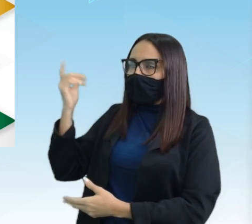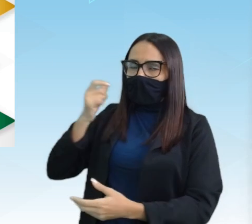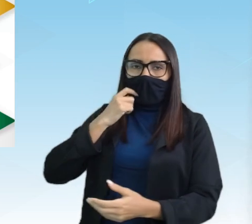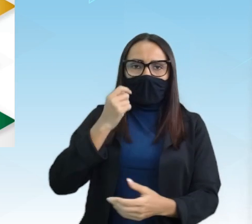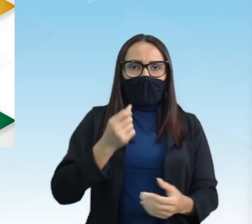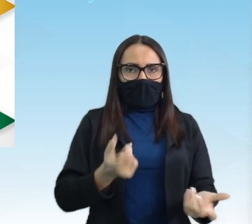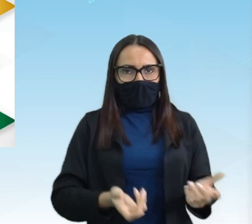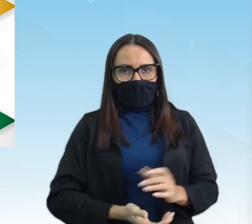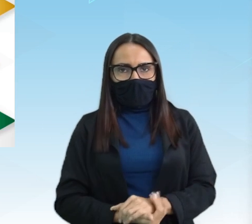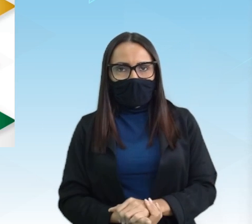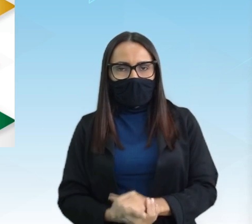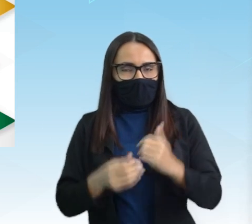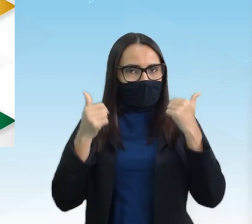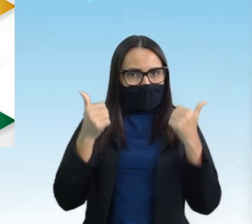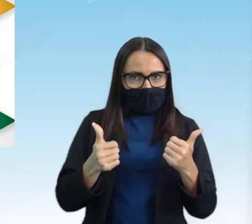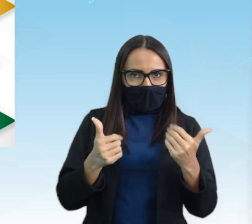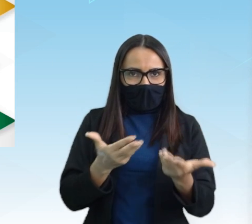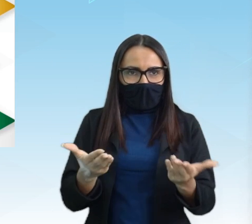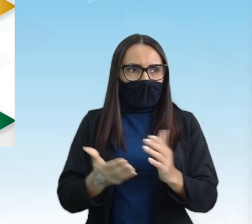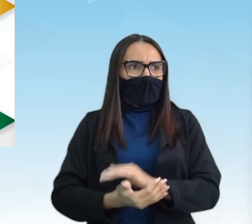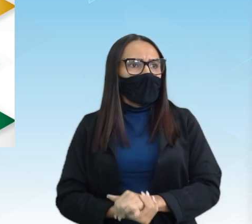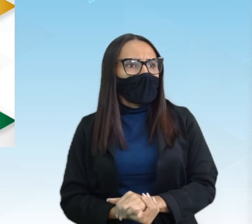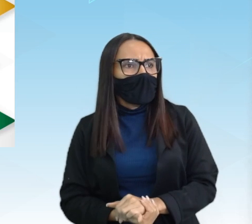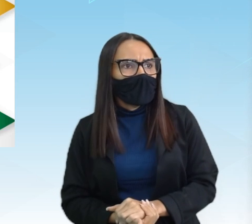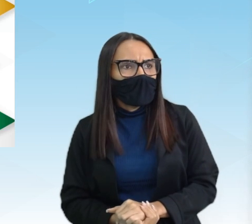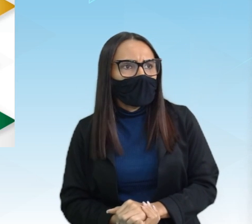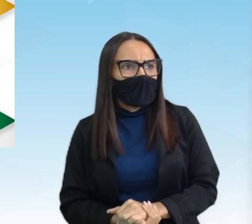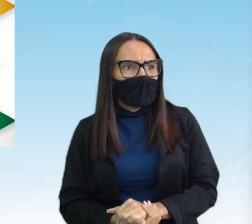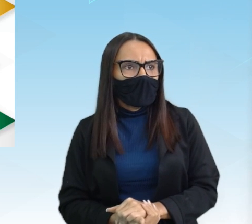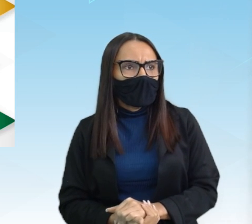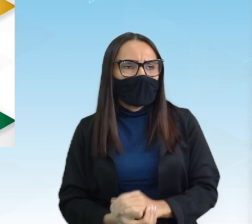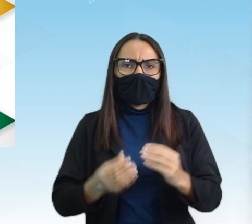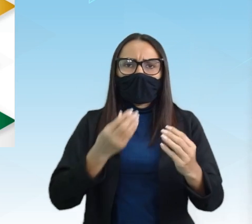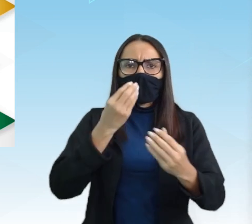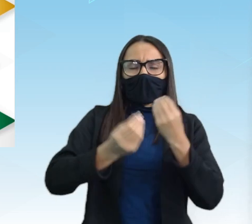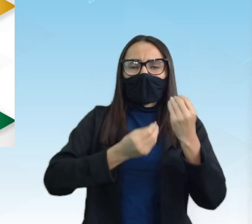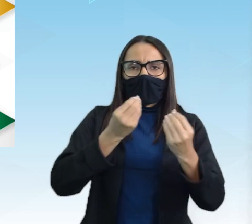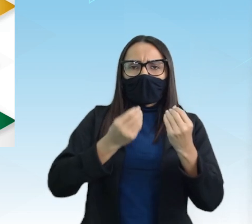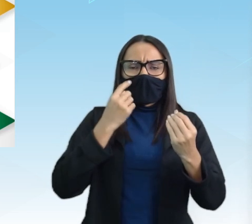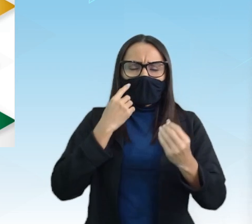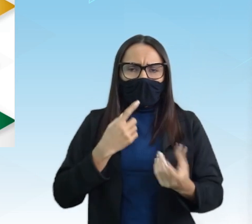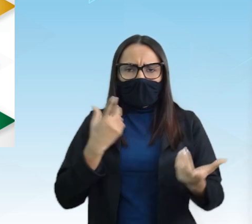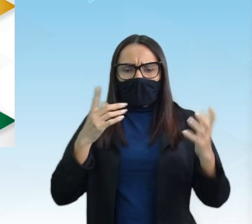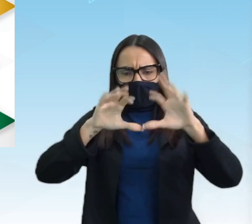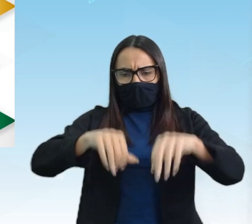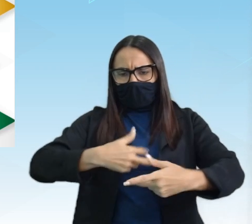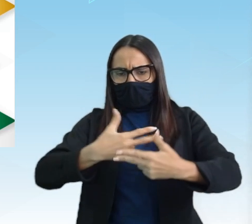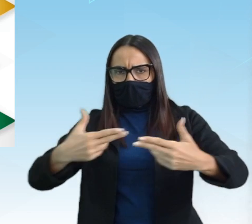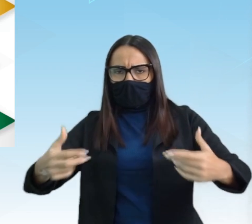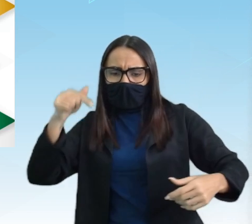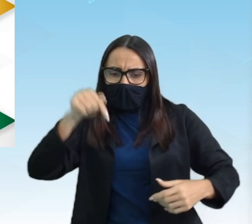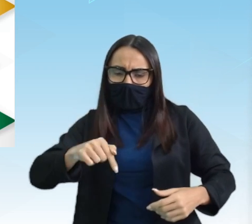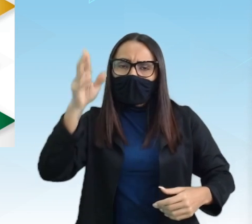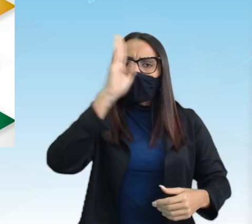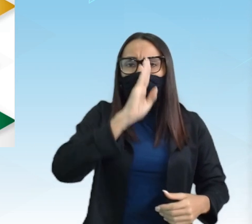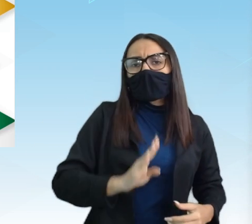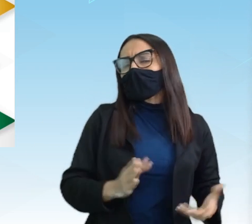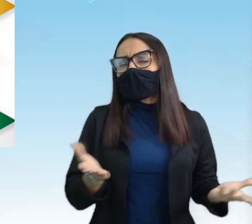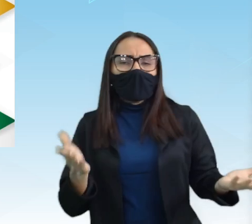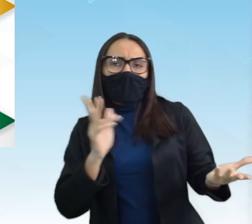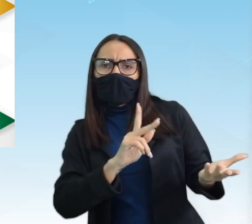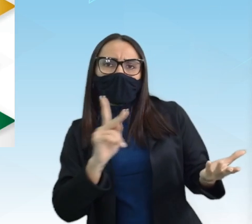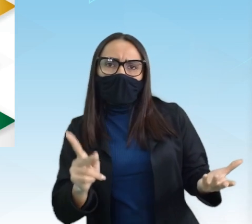aguinha à vontade. Não é isso, meus amores? E como é que é a agropecuária aqui no Brasil, professorinha? Bom,